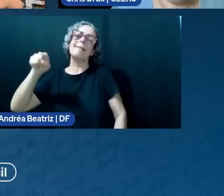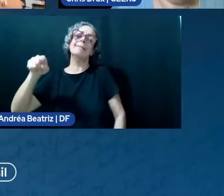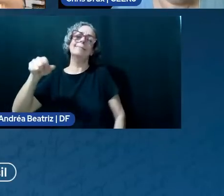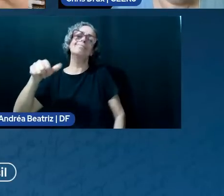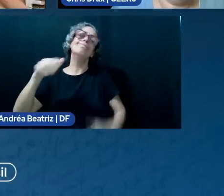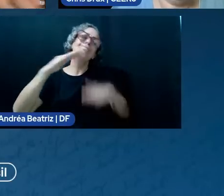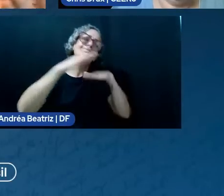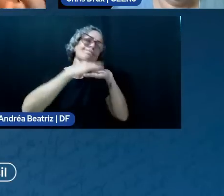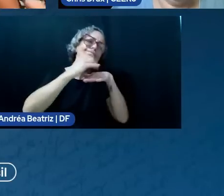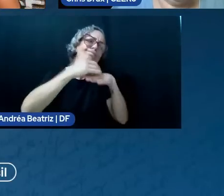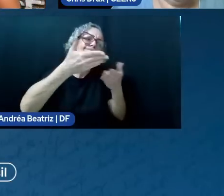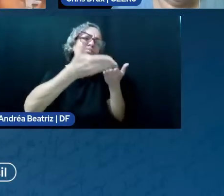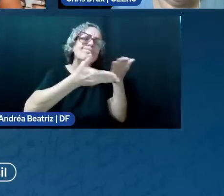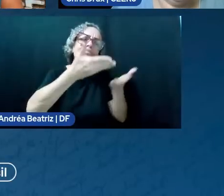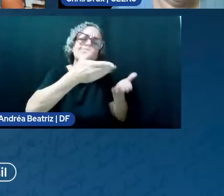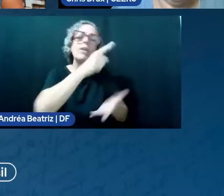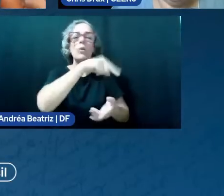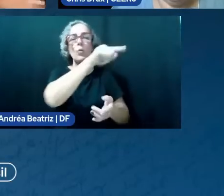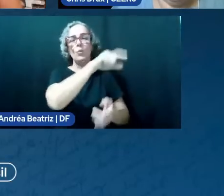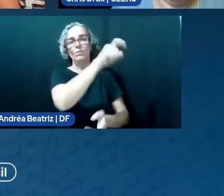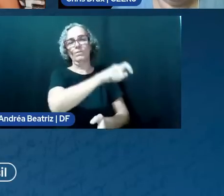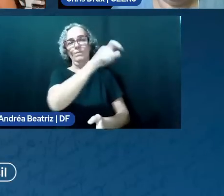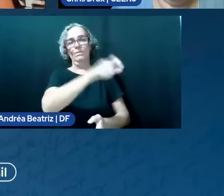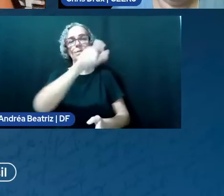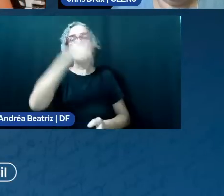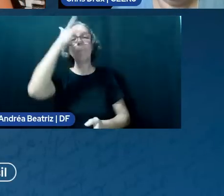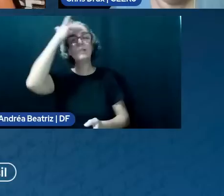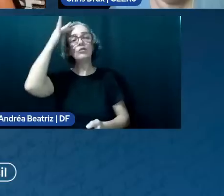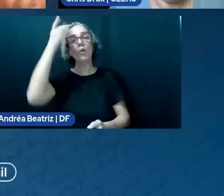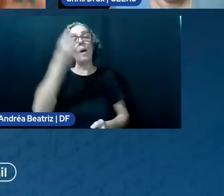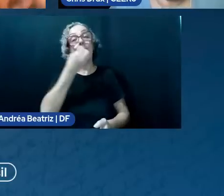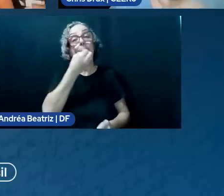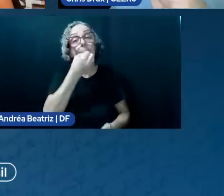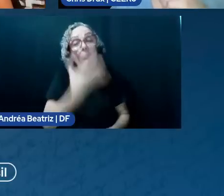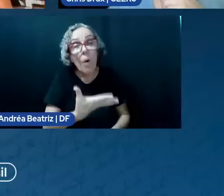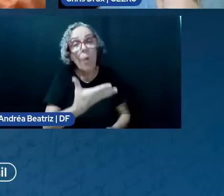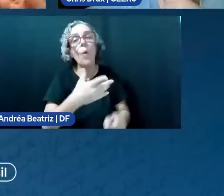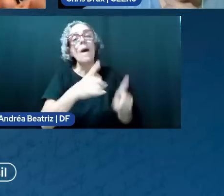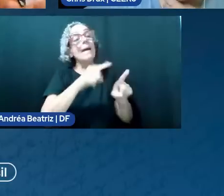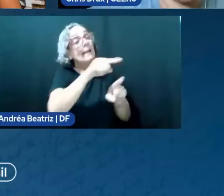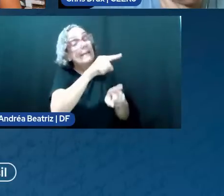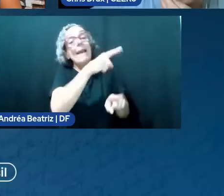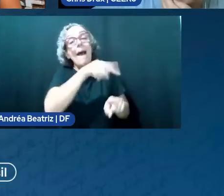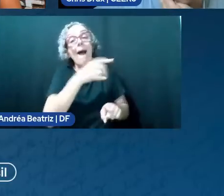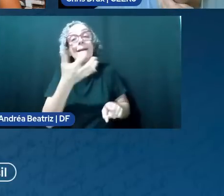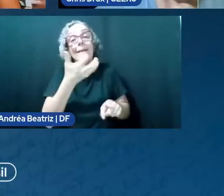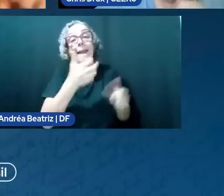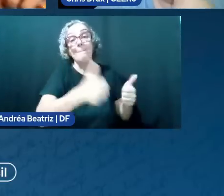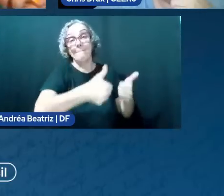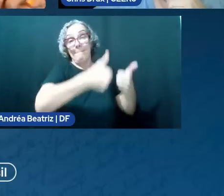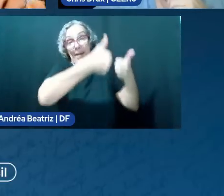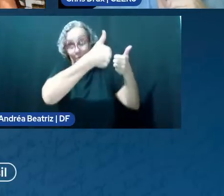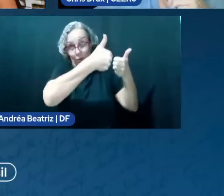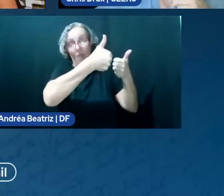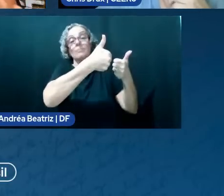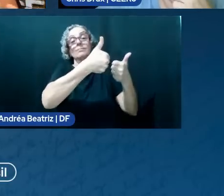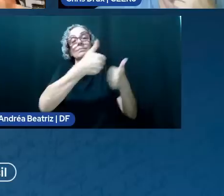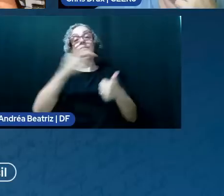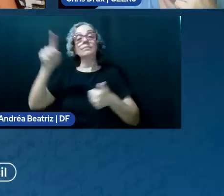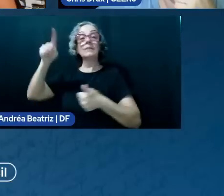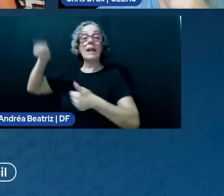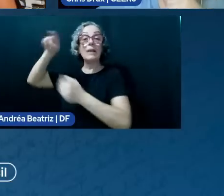ou suscetíveis de se melhorarem. Os espíritos inferiores com os